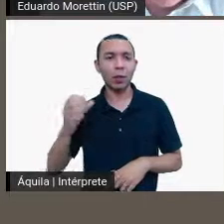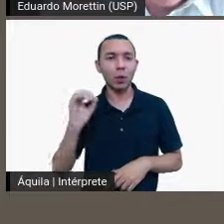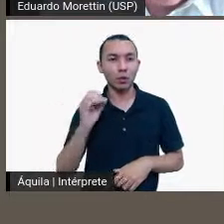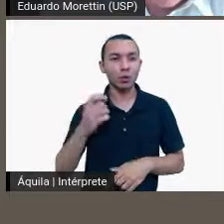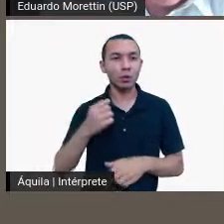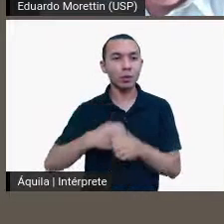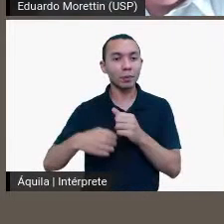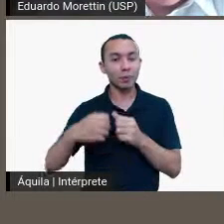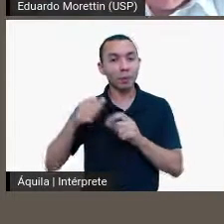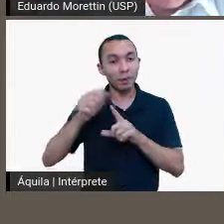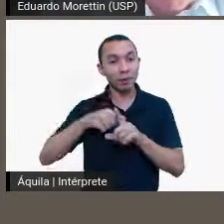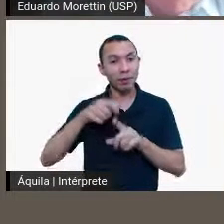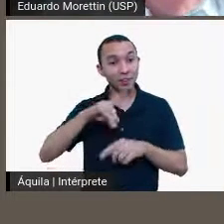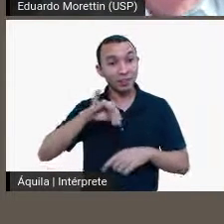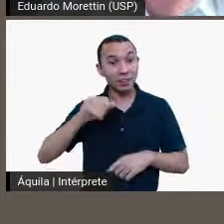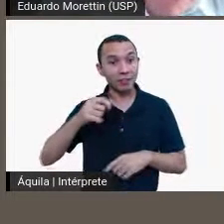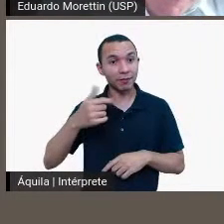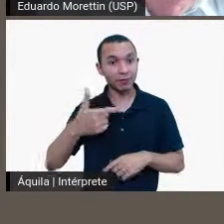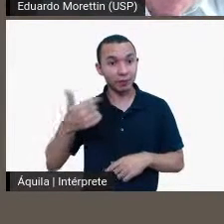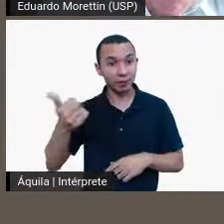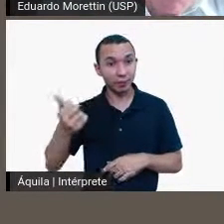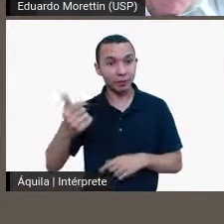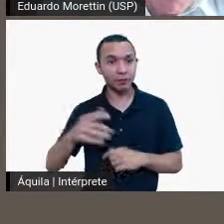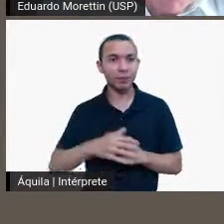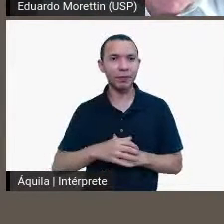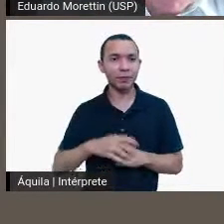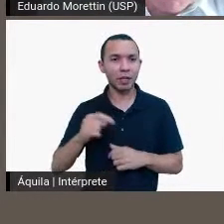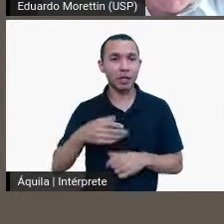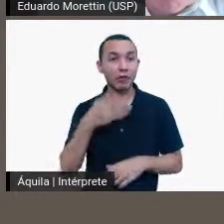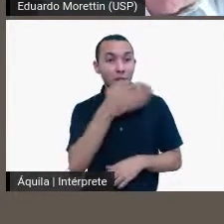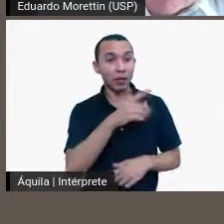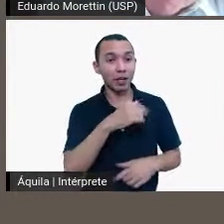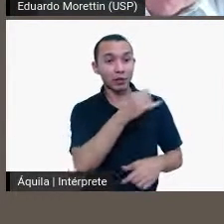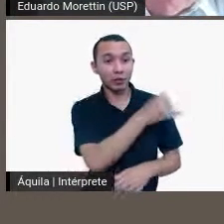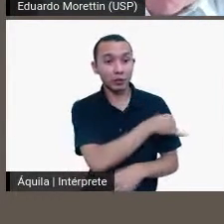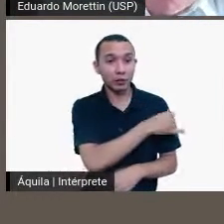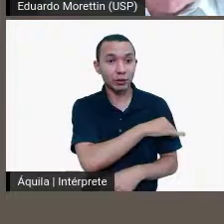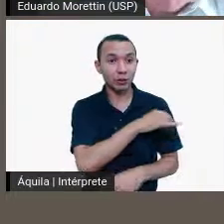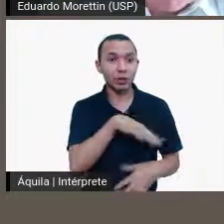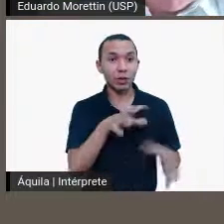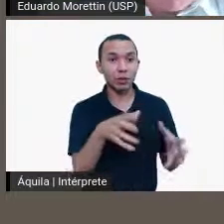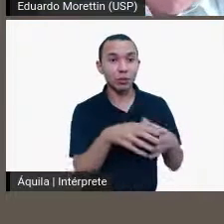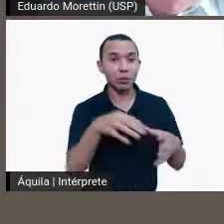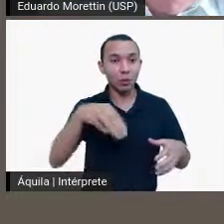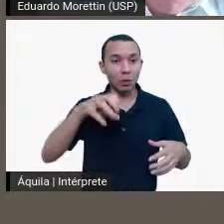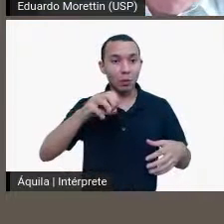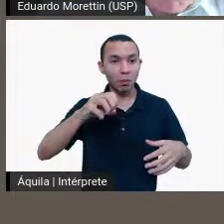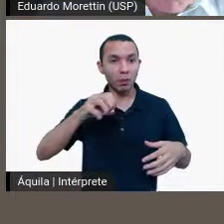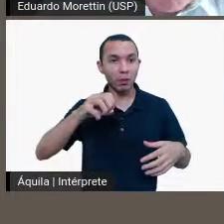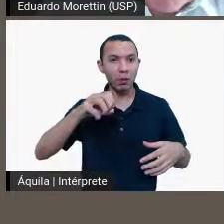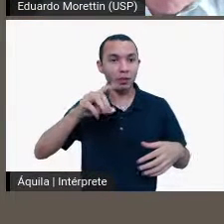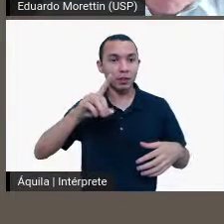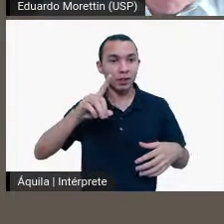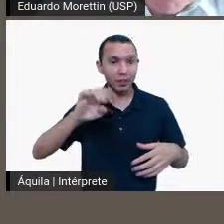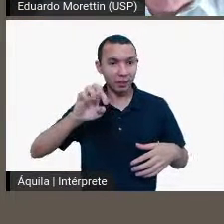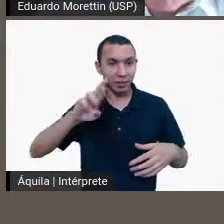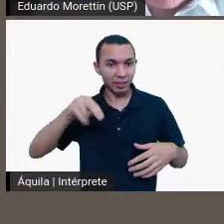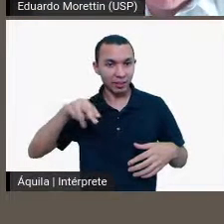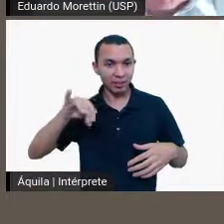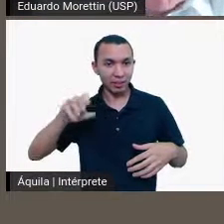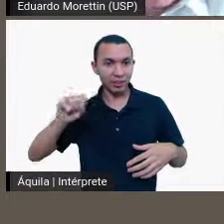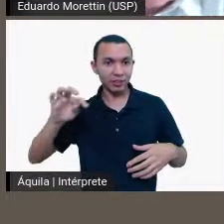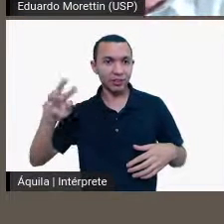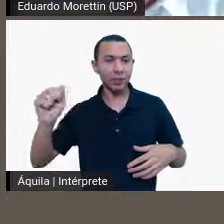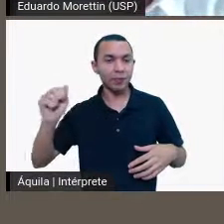que Menotti relata, não é, a ida ao Rio de Janeiro da trupe modernista, em que diz: os paulistas, renovando